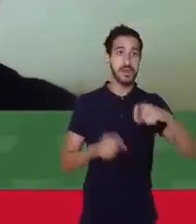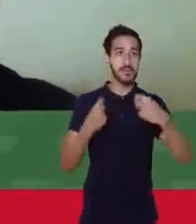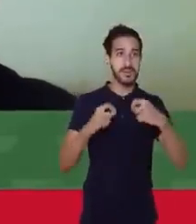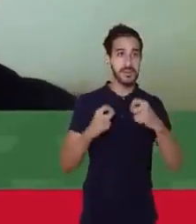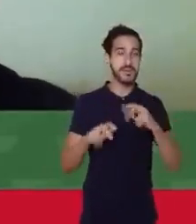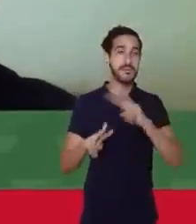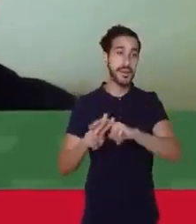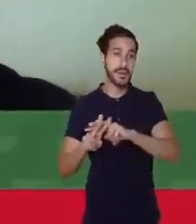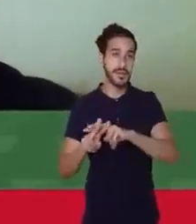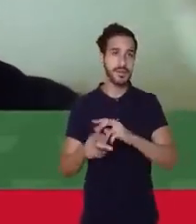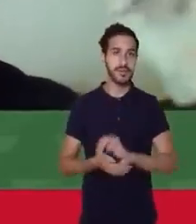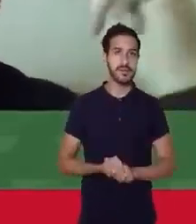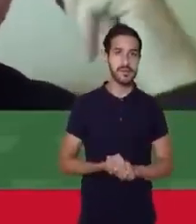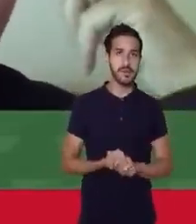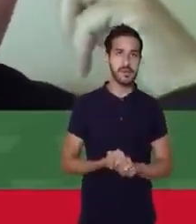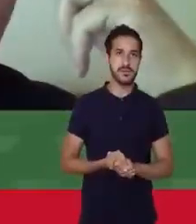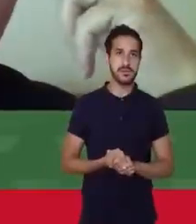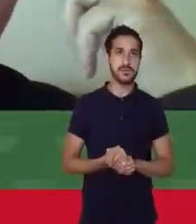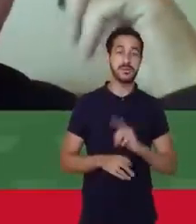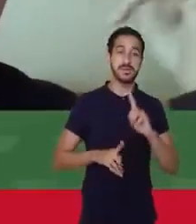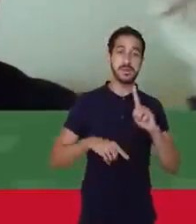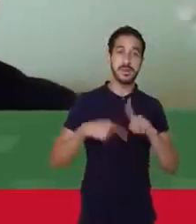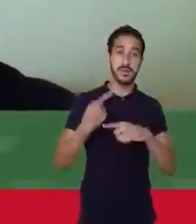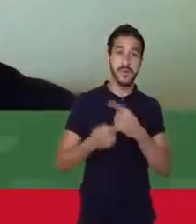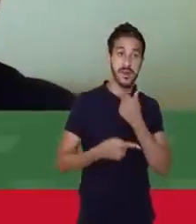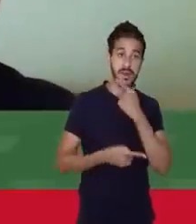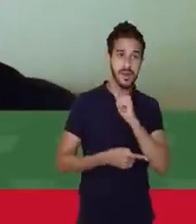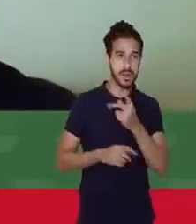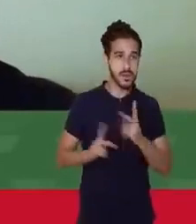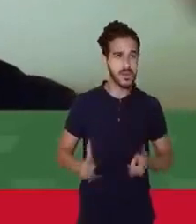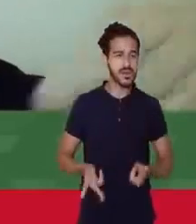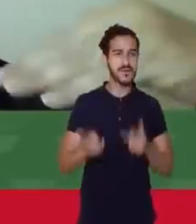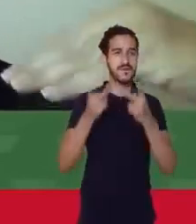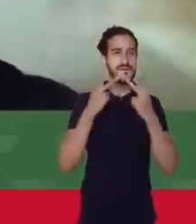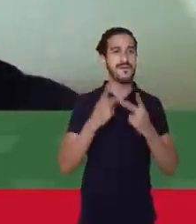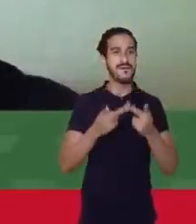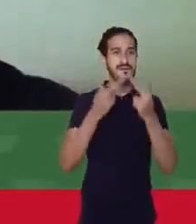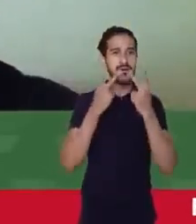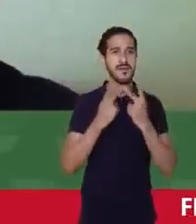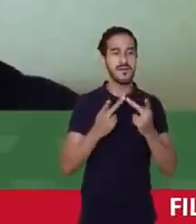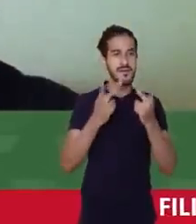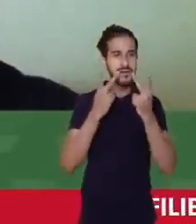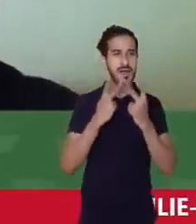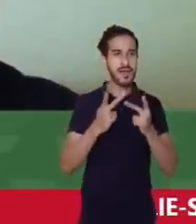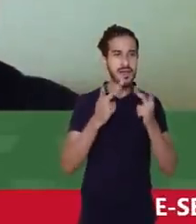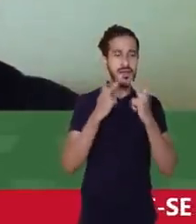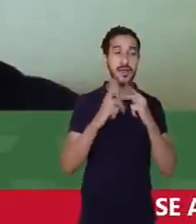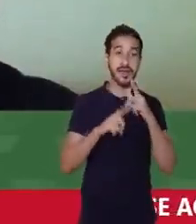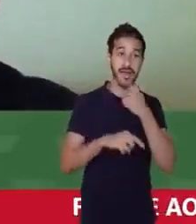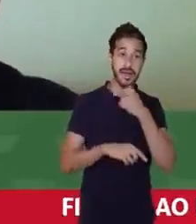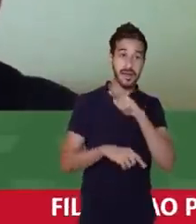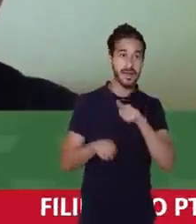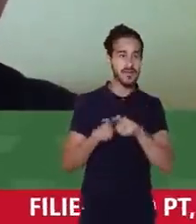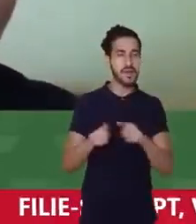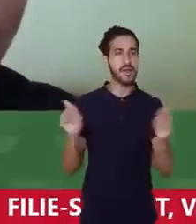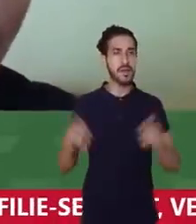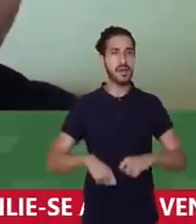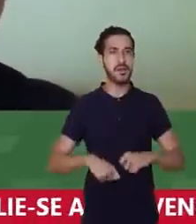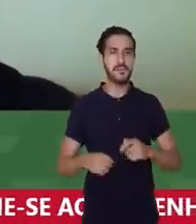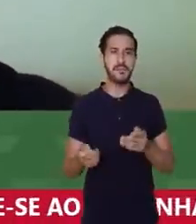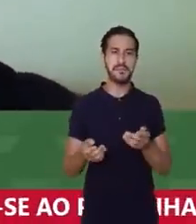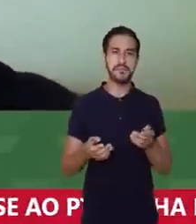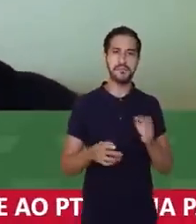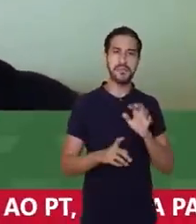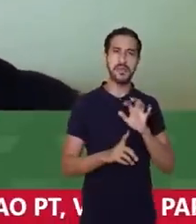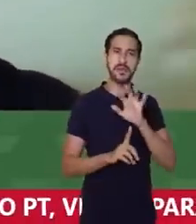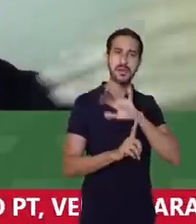de prendê-lo. Como se ele continuasse falando, também ele teria condições de